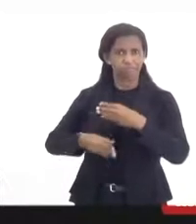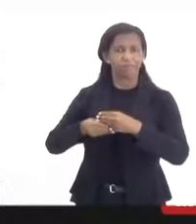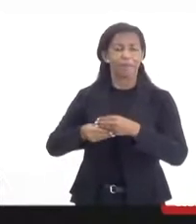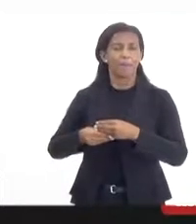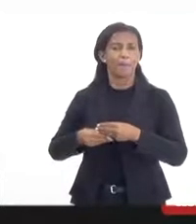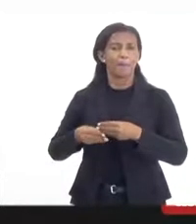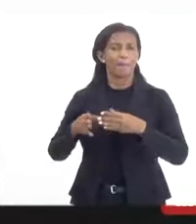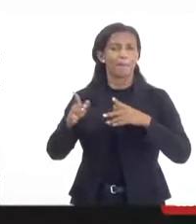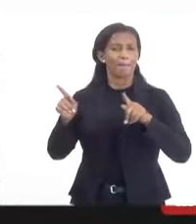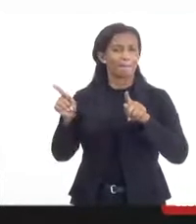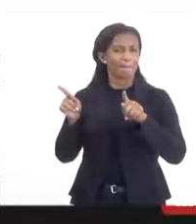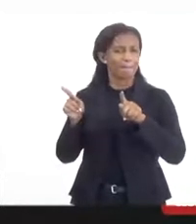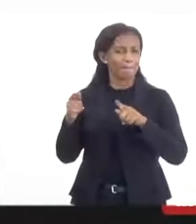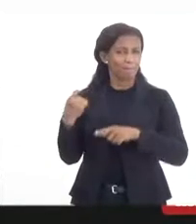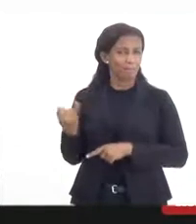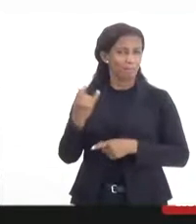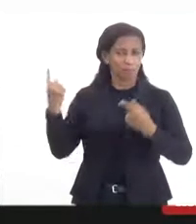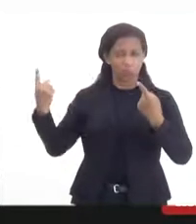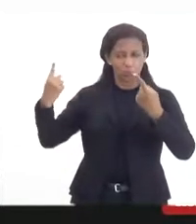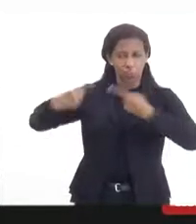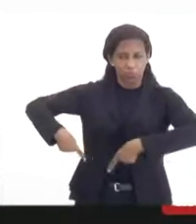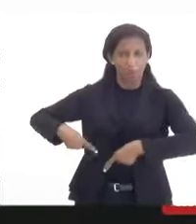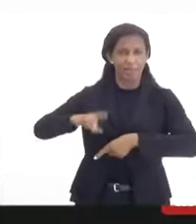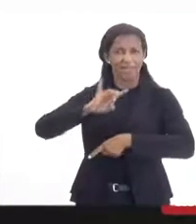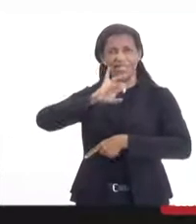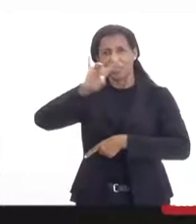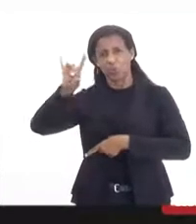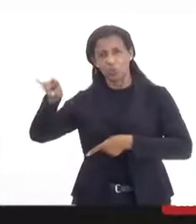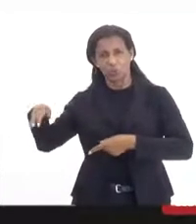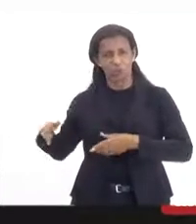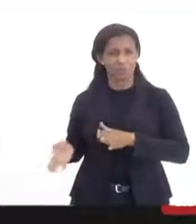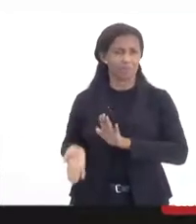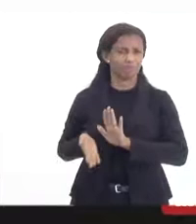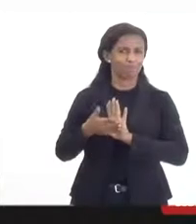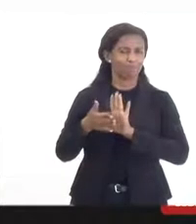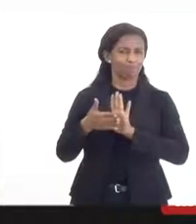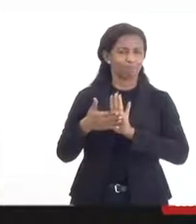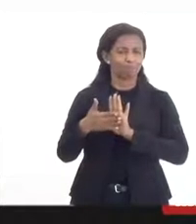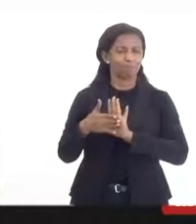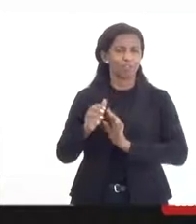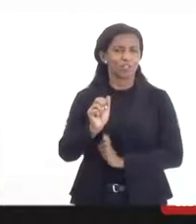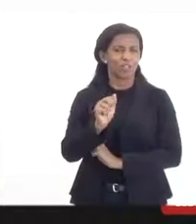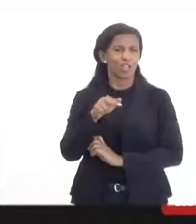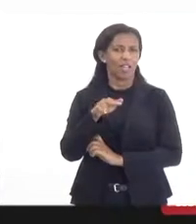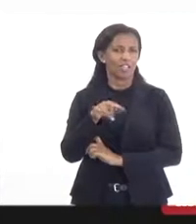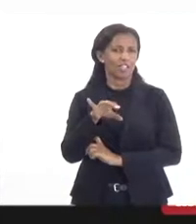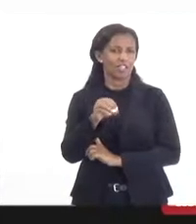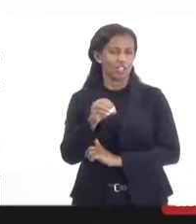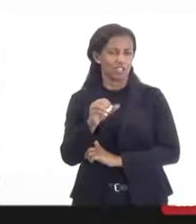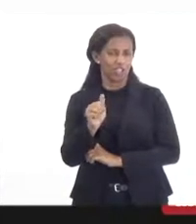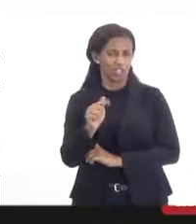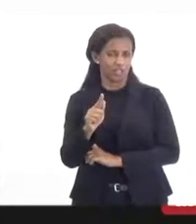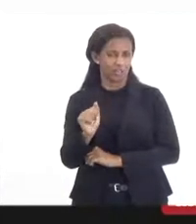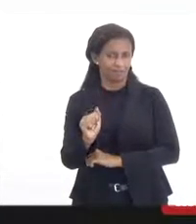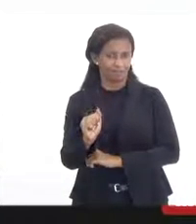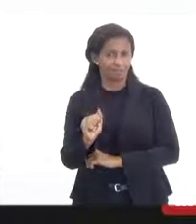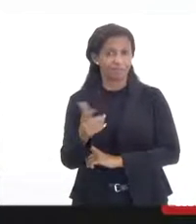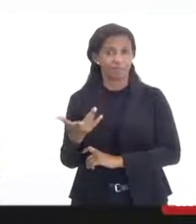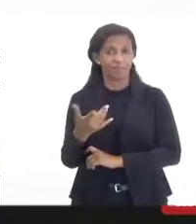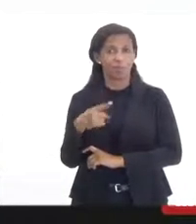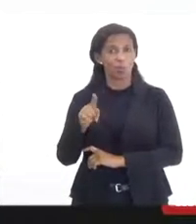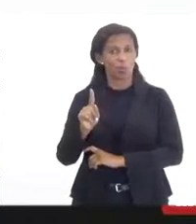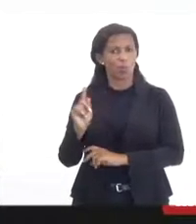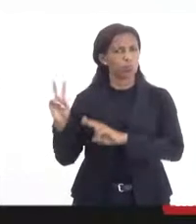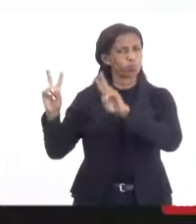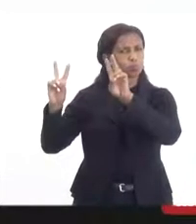bastante desafiador, né, em todas essas proposições que, de anistia. Basta dizer que uma situação que